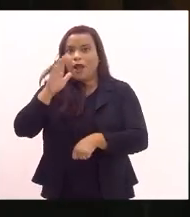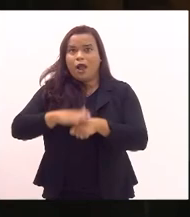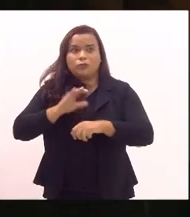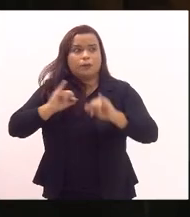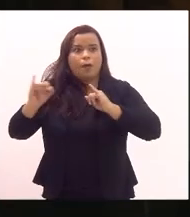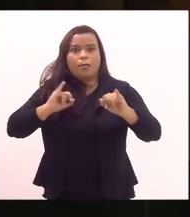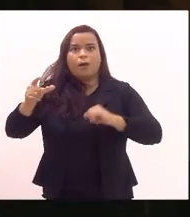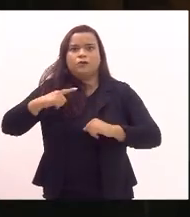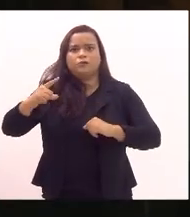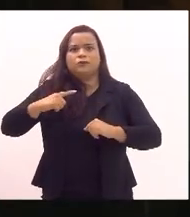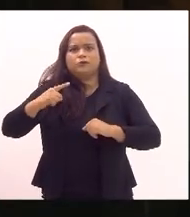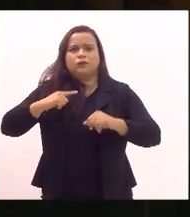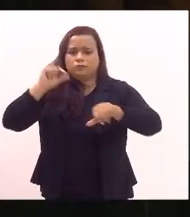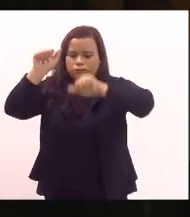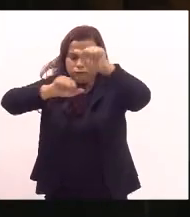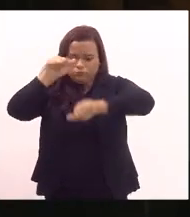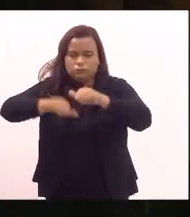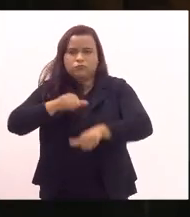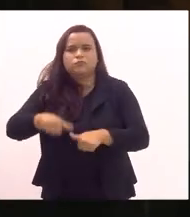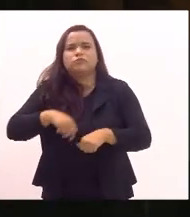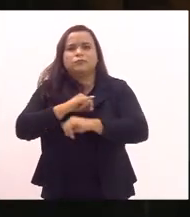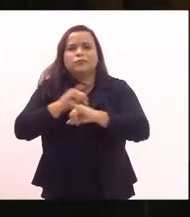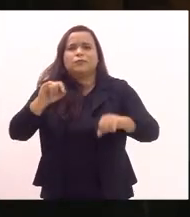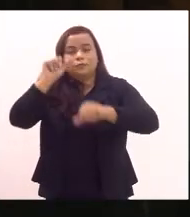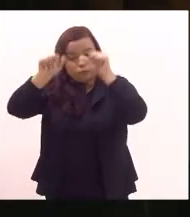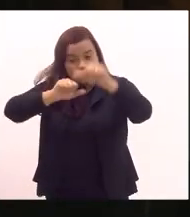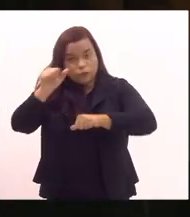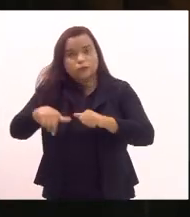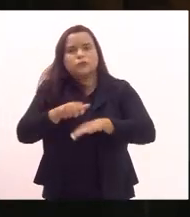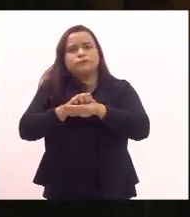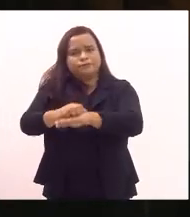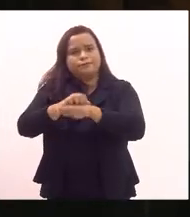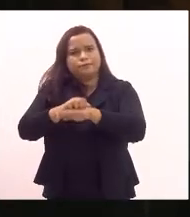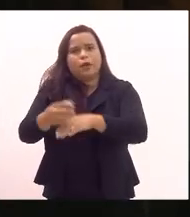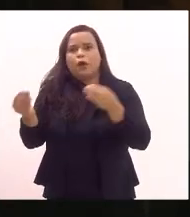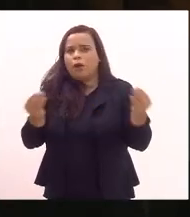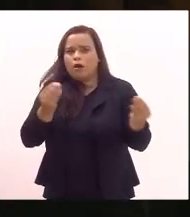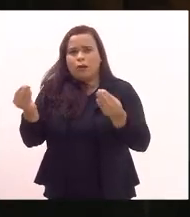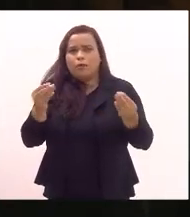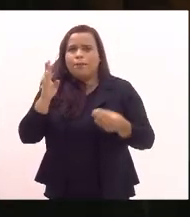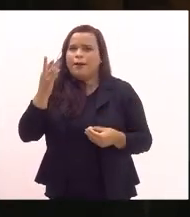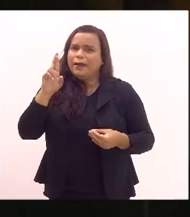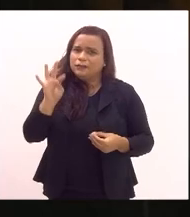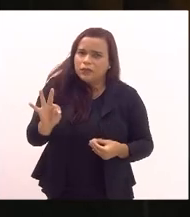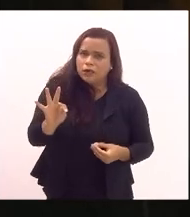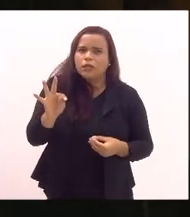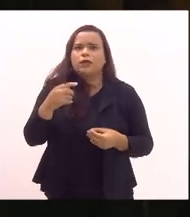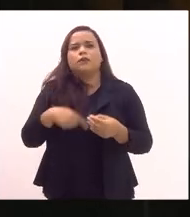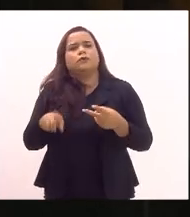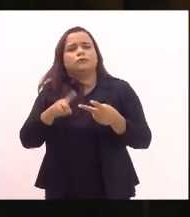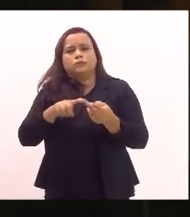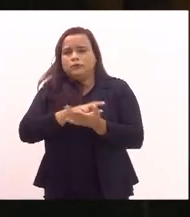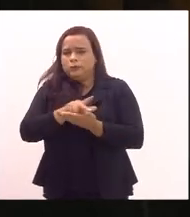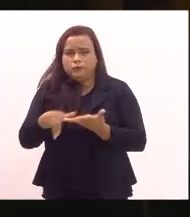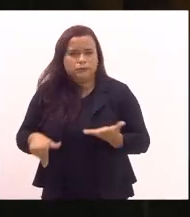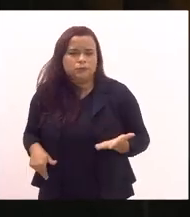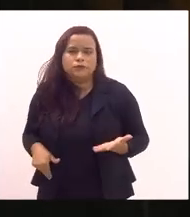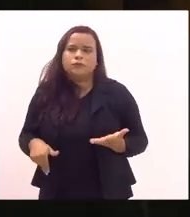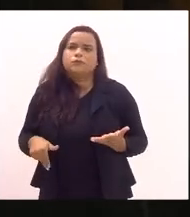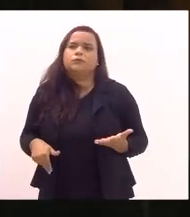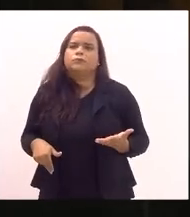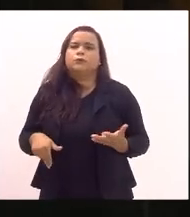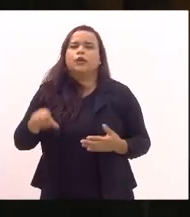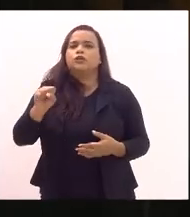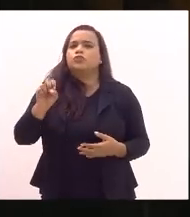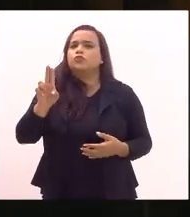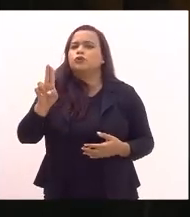ouviu que teria um reformulamento da condução de como ficariam os br-3 e a